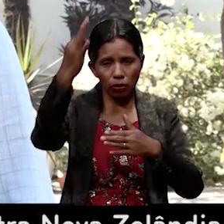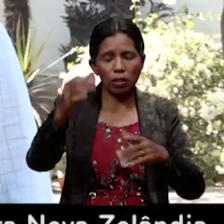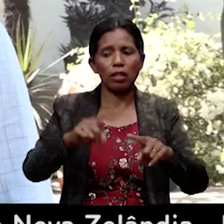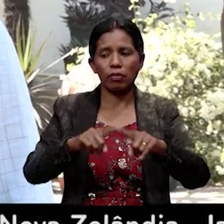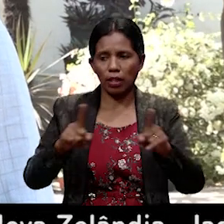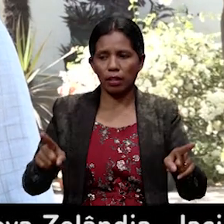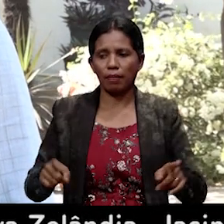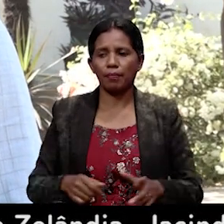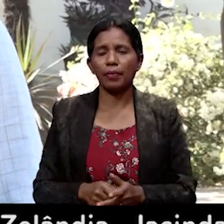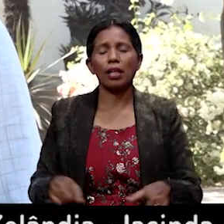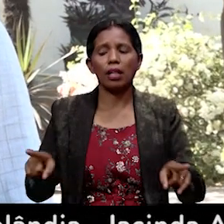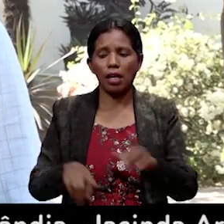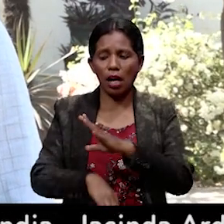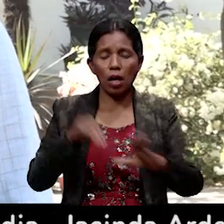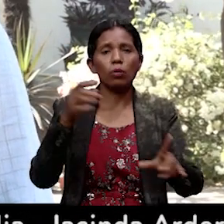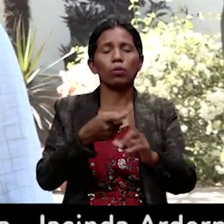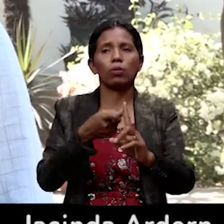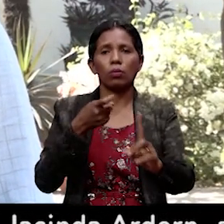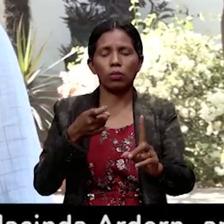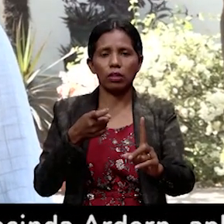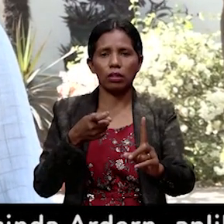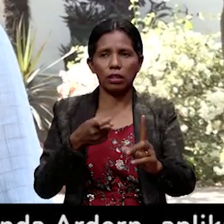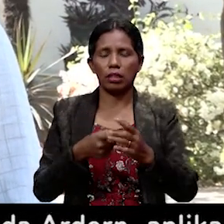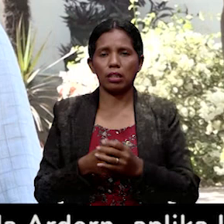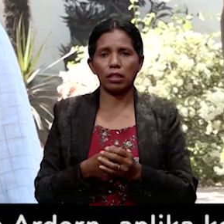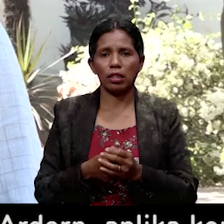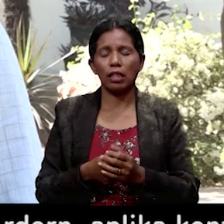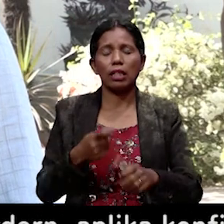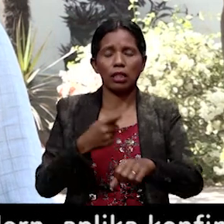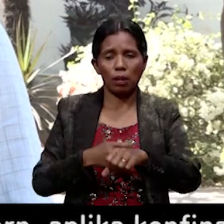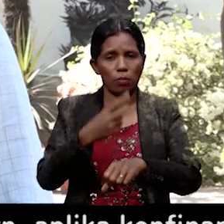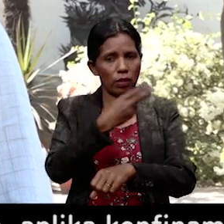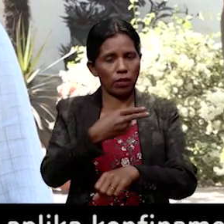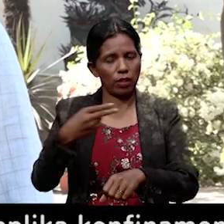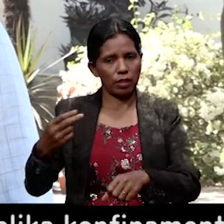Rusi, Silori Ita sai Rusi, ocupação indonésia.